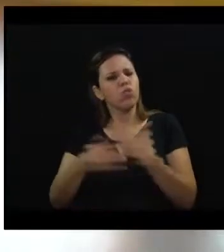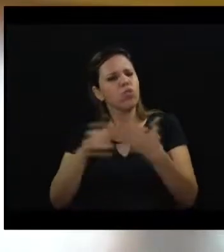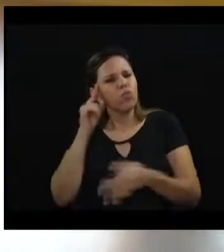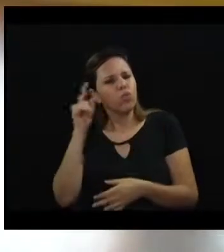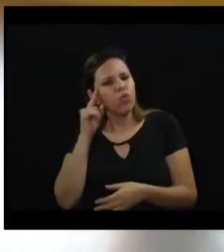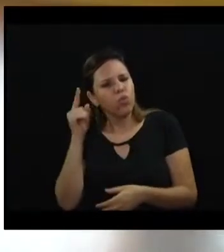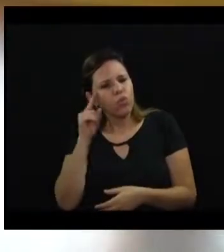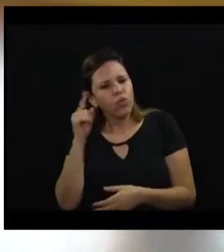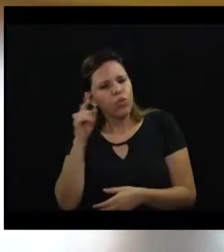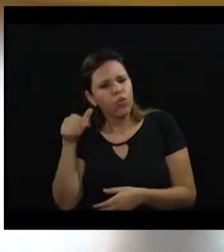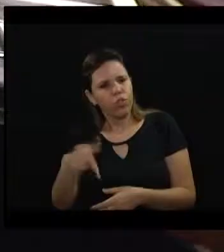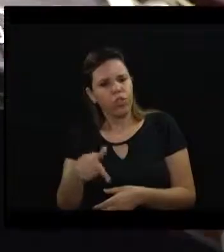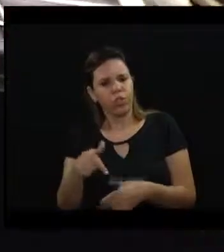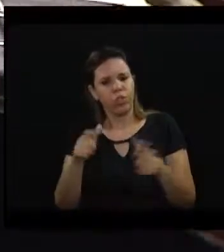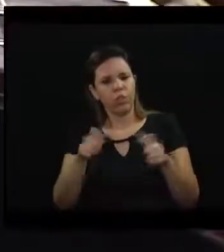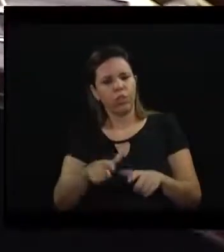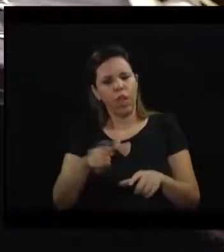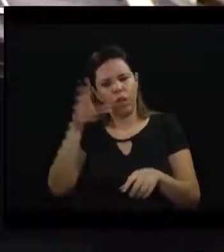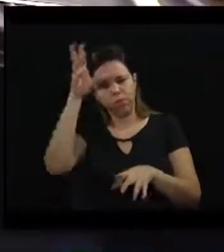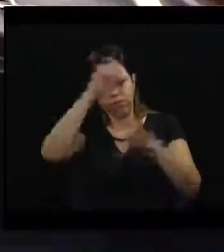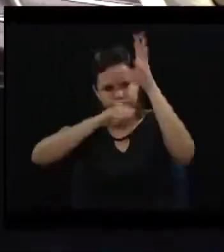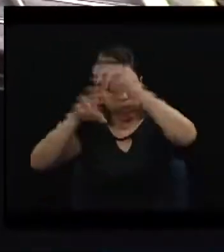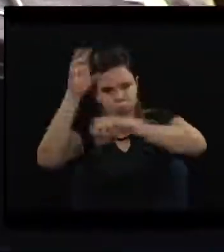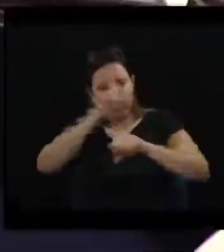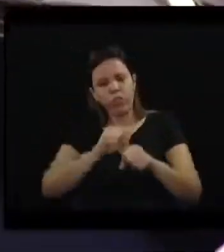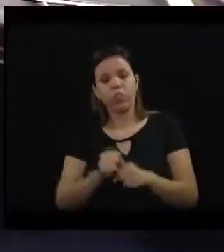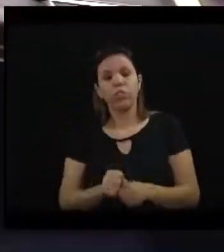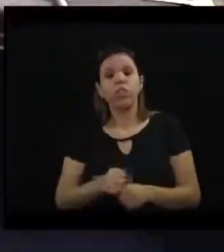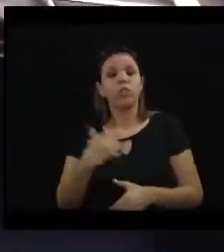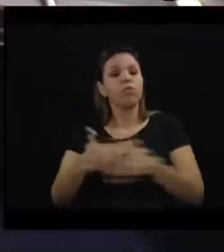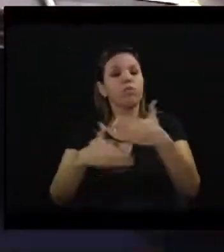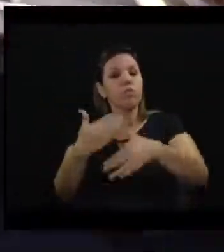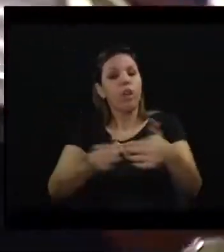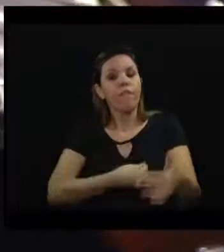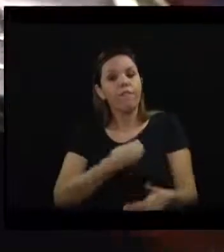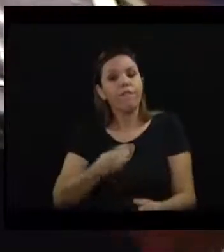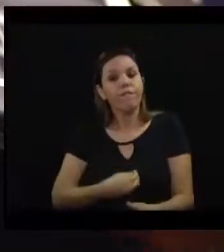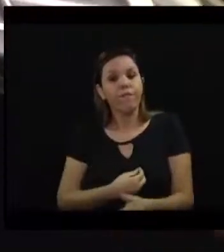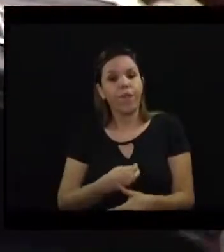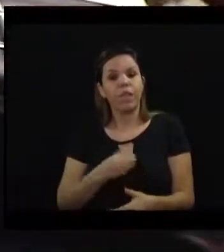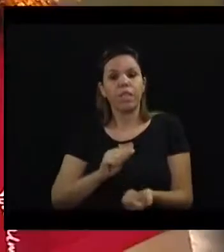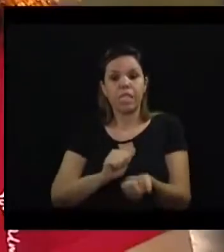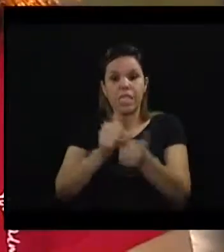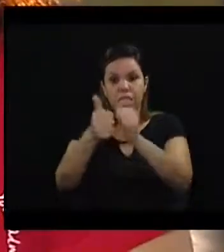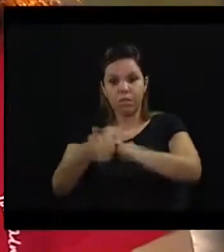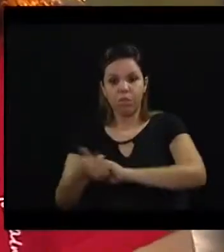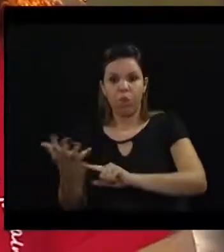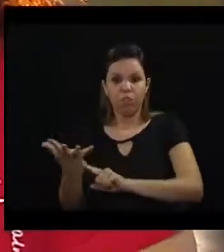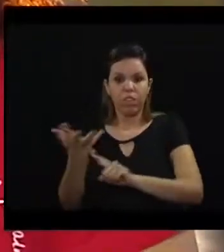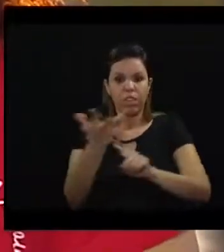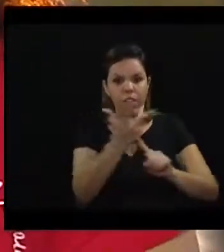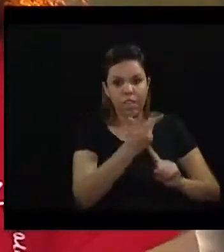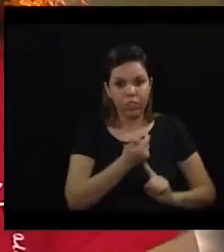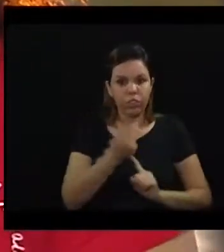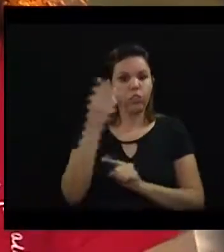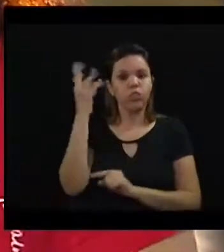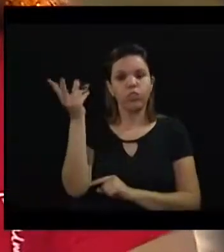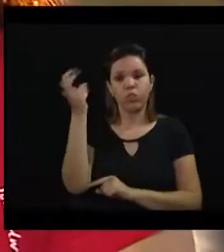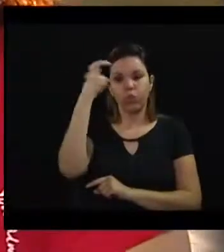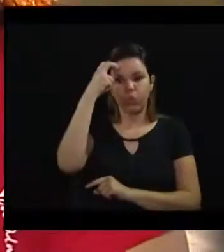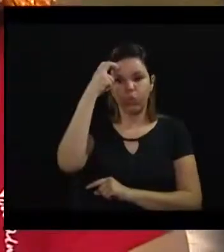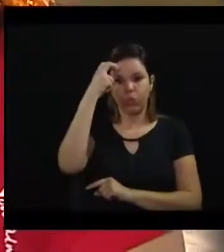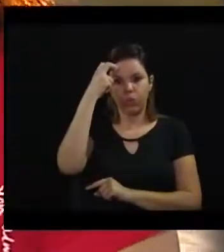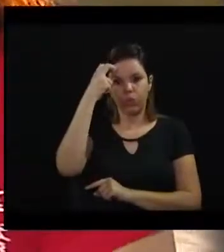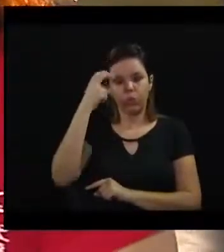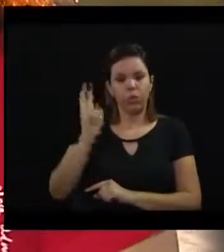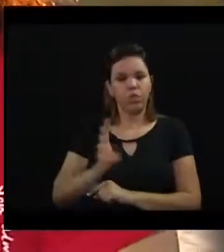medidas socioeducativas aprendendo novos passos de uma caminhada com mais esporte, arte e cultura presentes no dia a